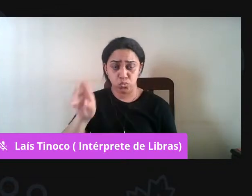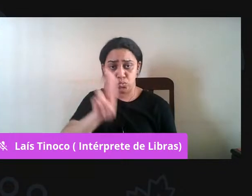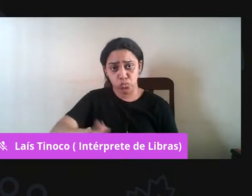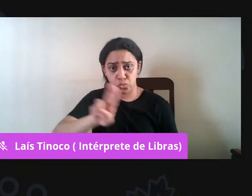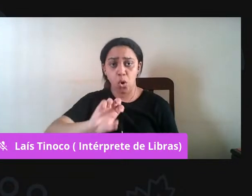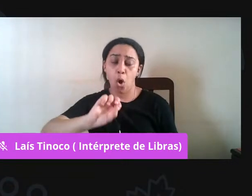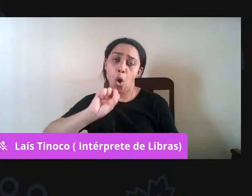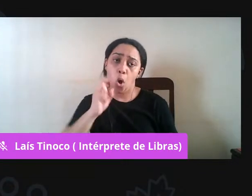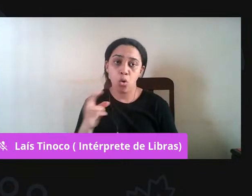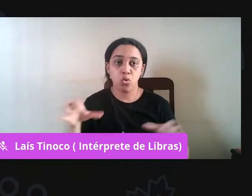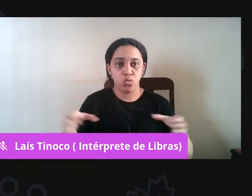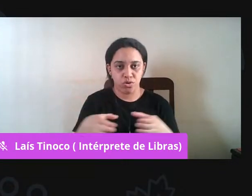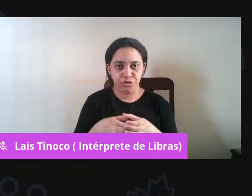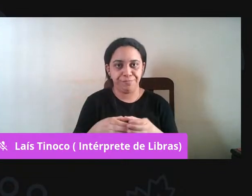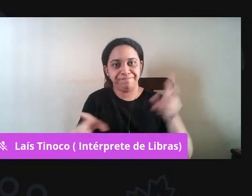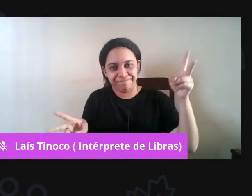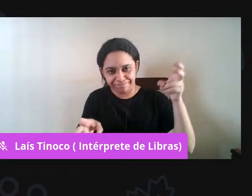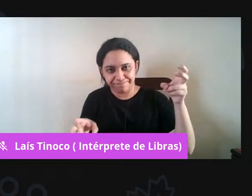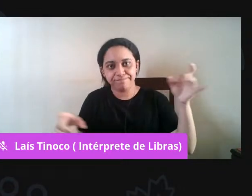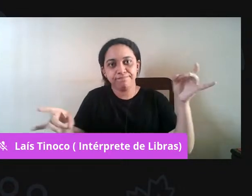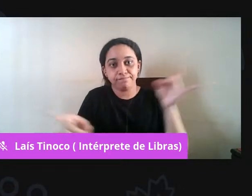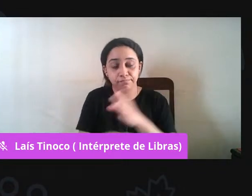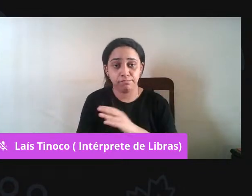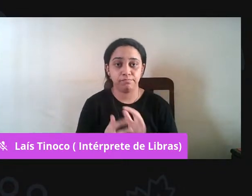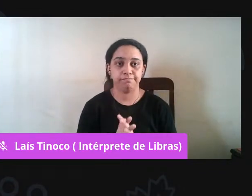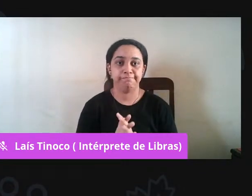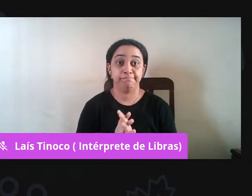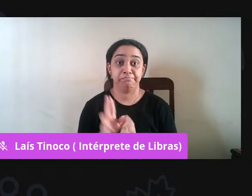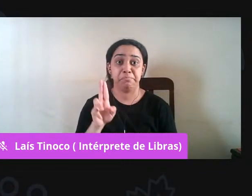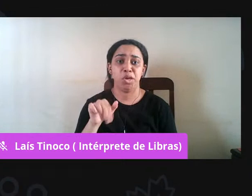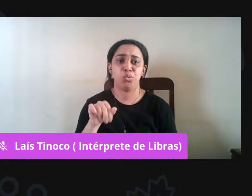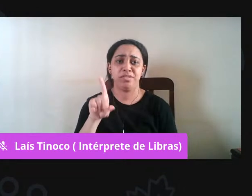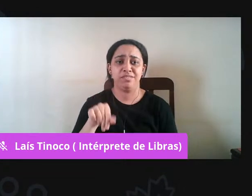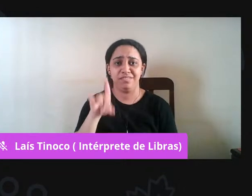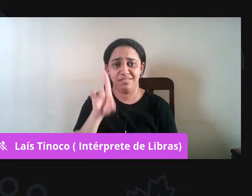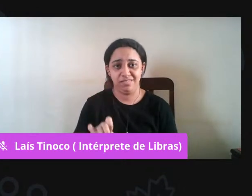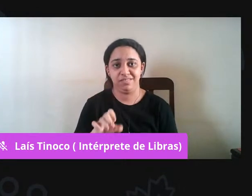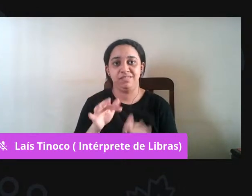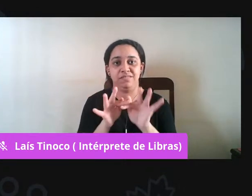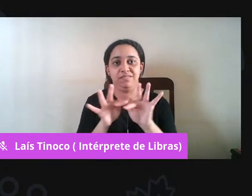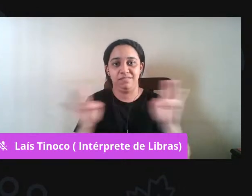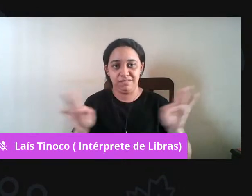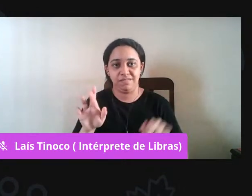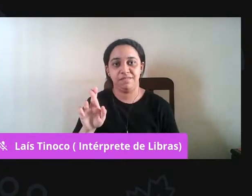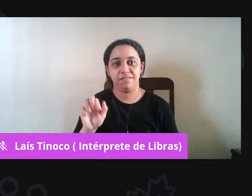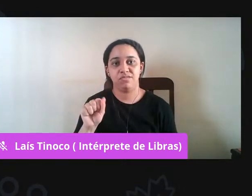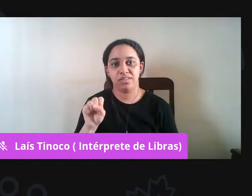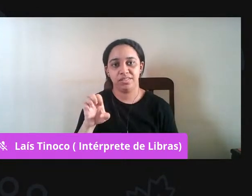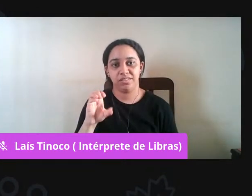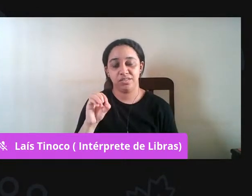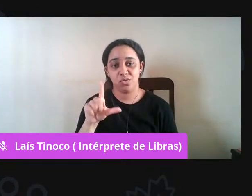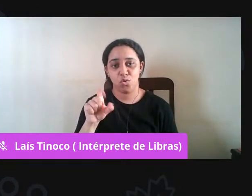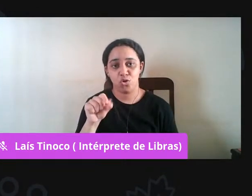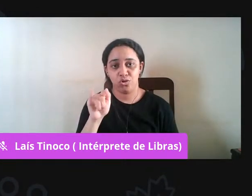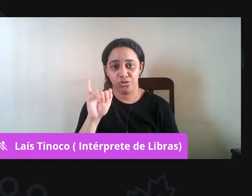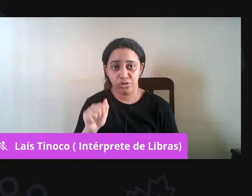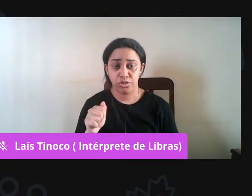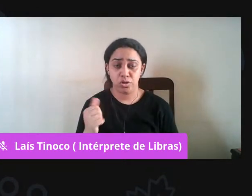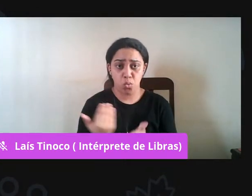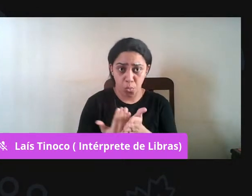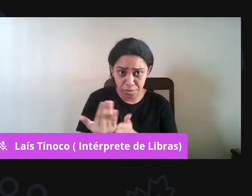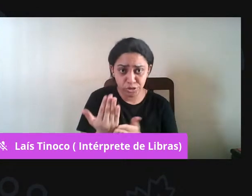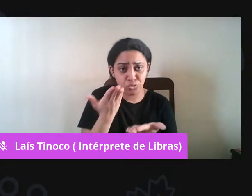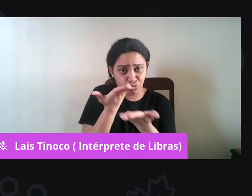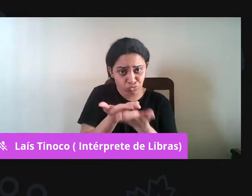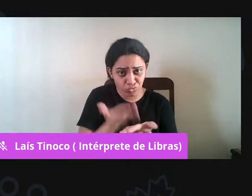citação. Vejamos as unidades da fraseologia, do estudo da fraseologia. Desde os primeiros estudos da linguística estrutural,